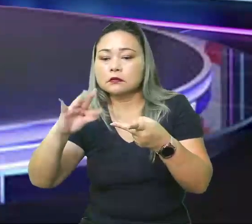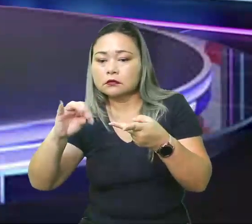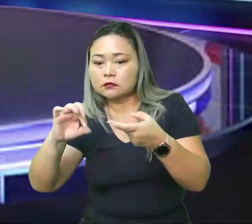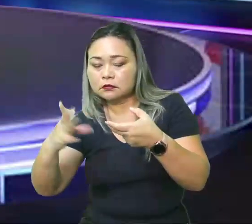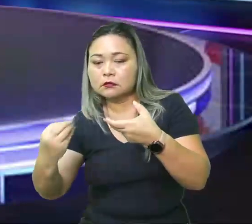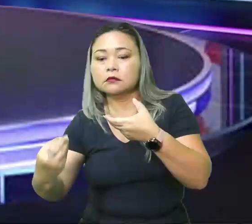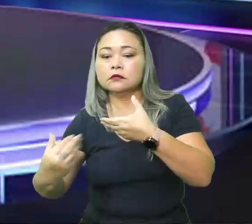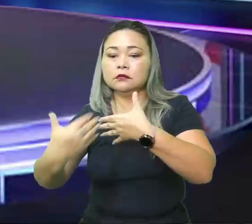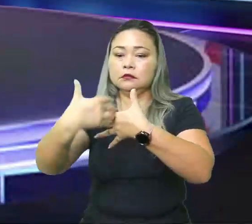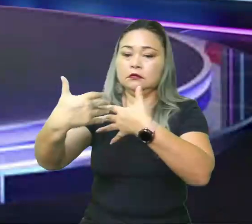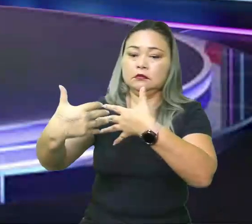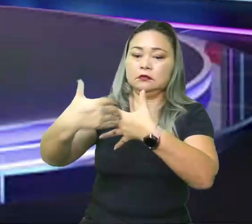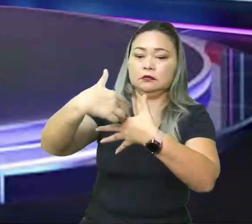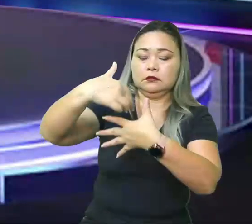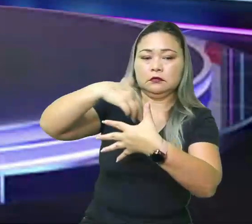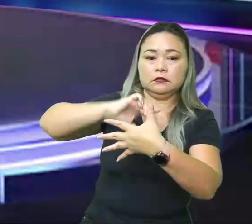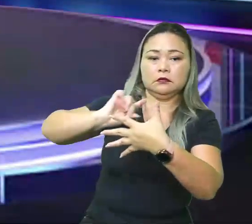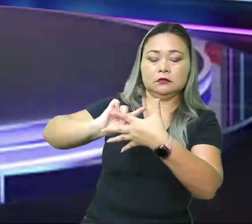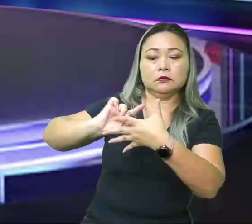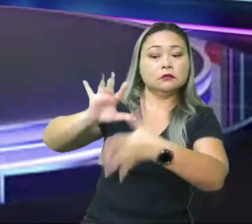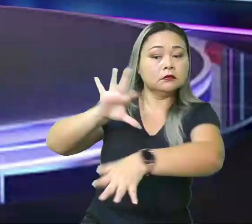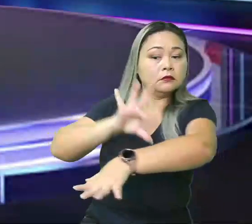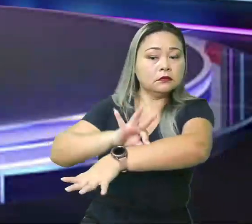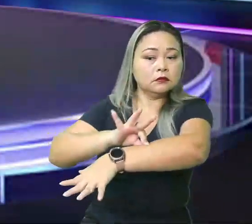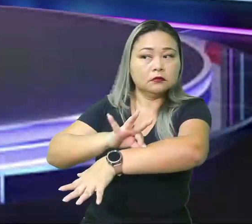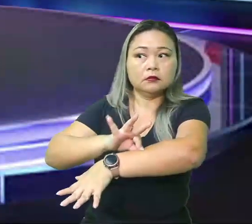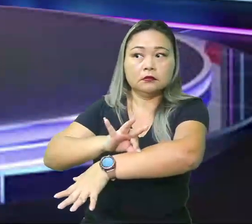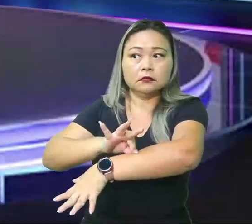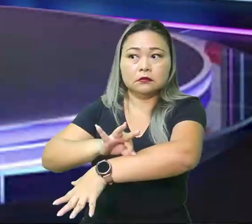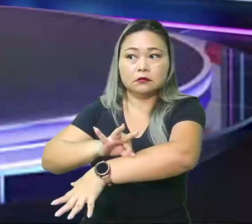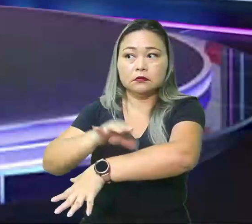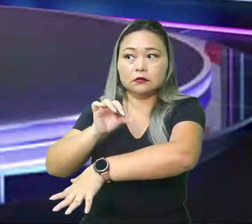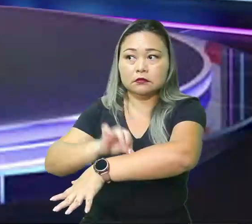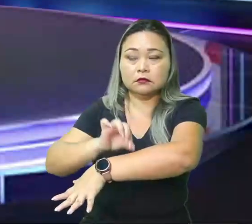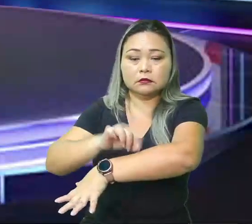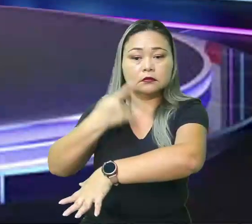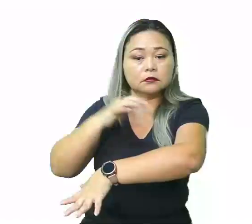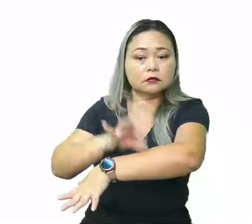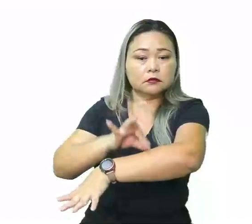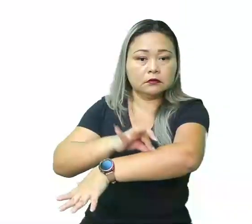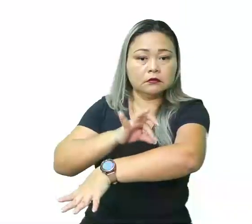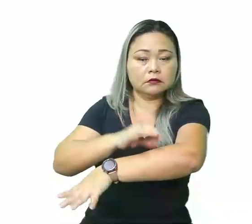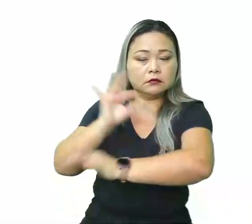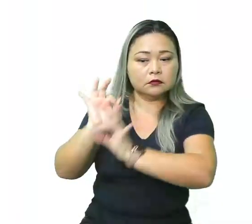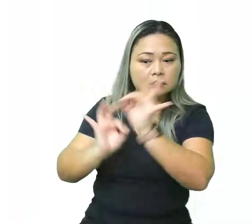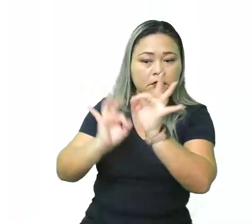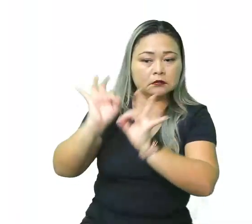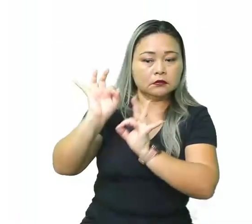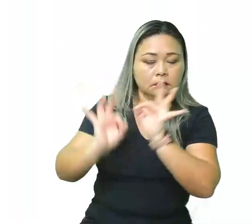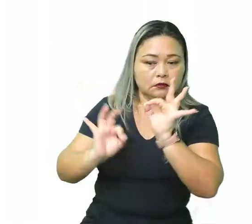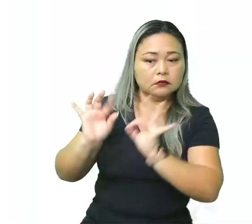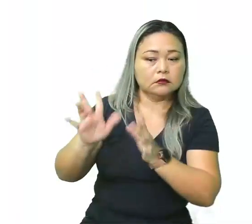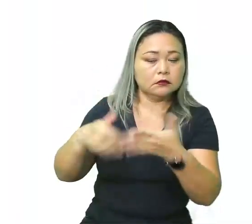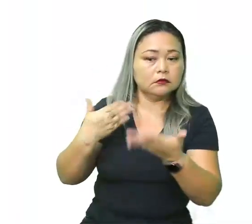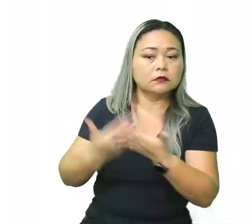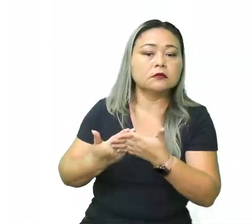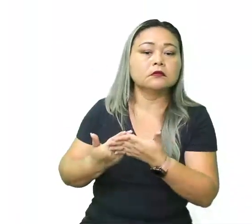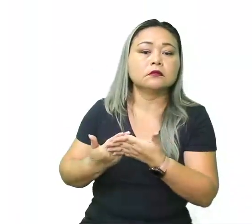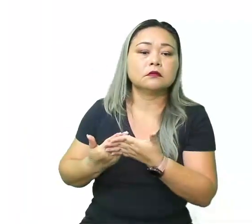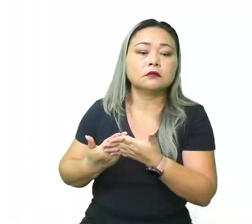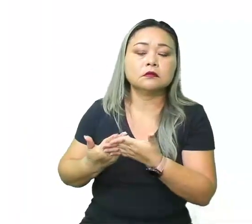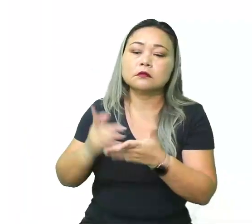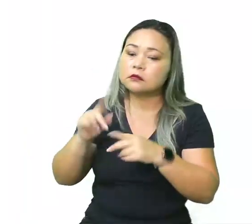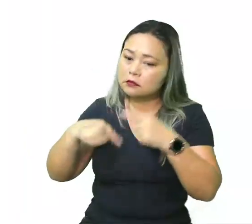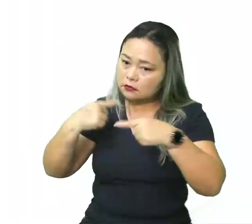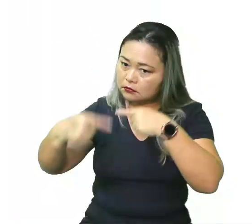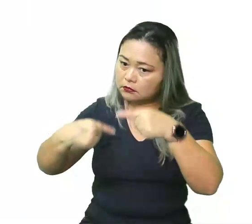são os organismos, e você vai ter a pele. Você está vendo que o texto está trazendo os níveis de organização que nós estudamos. Não